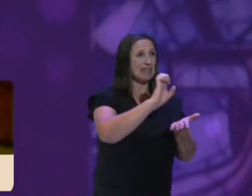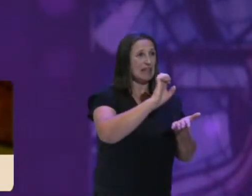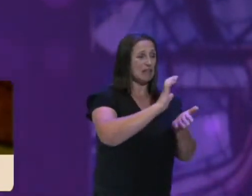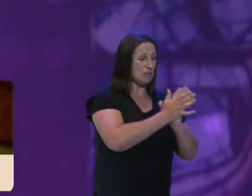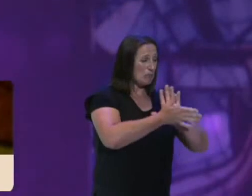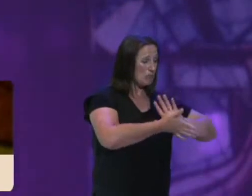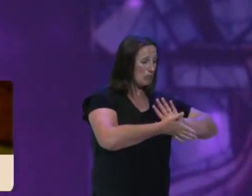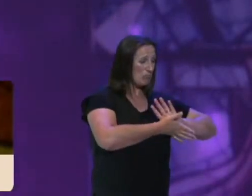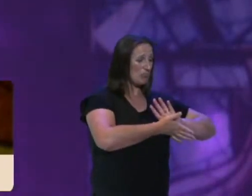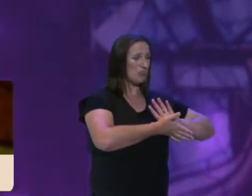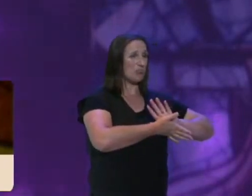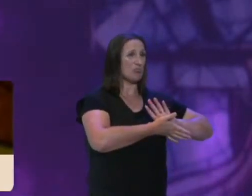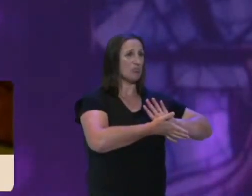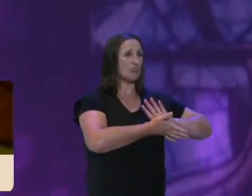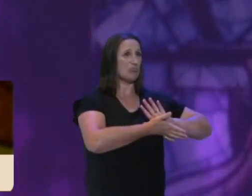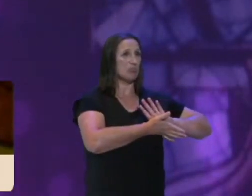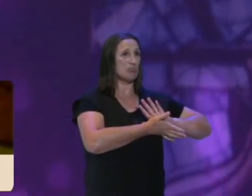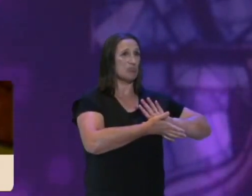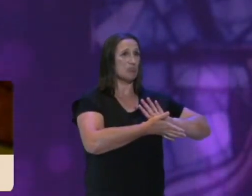de Elias.